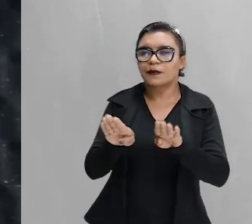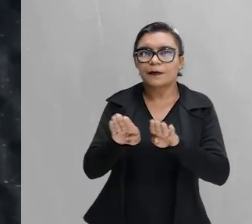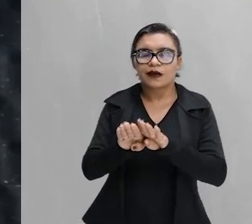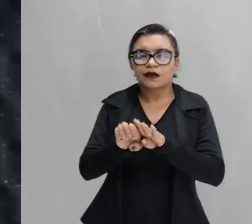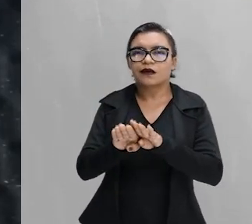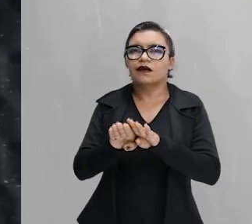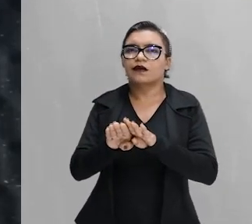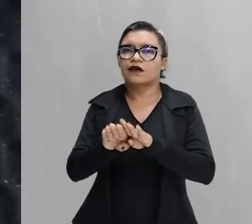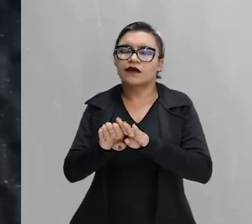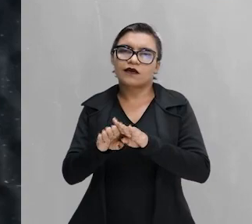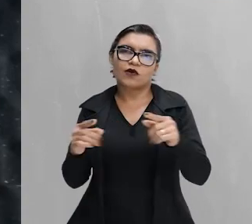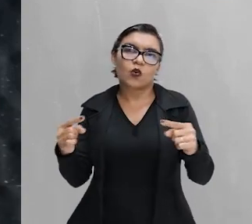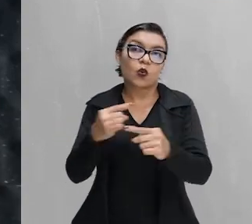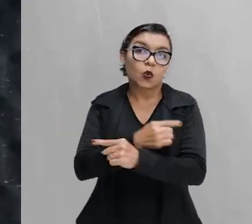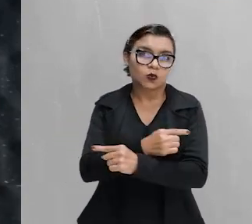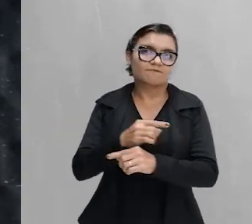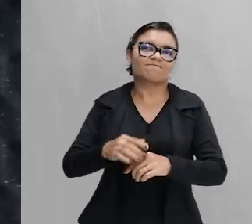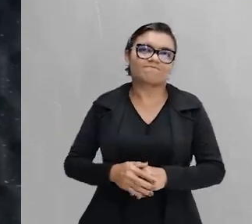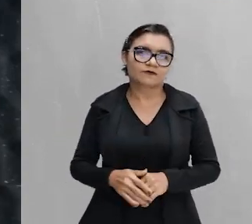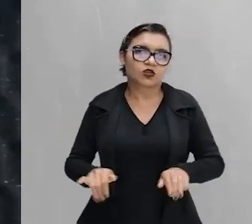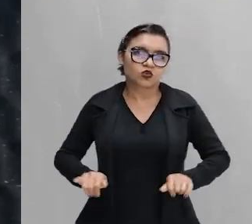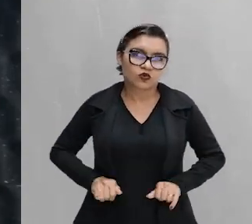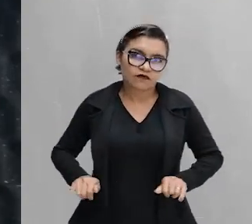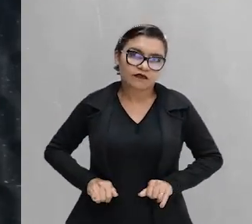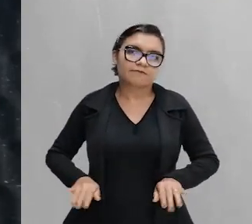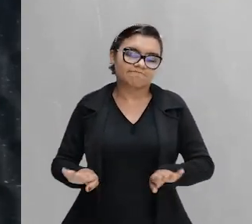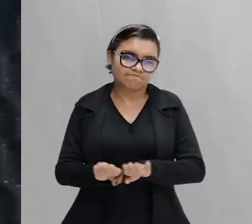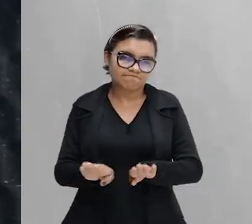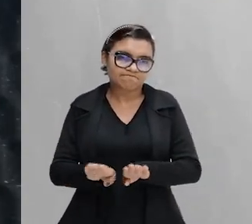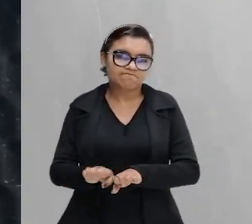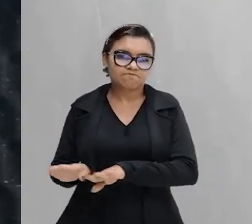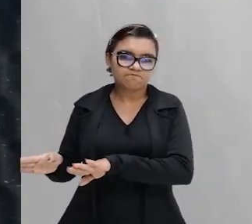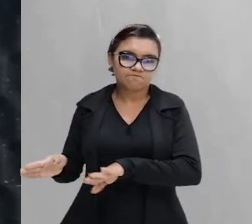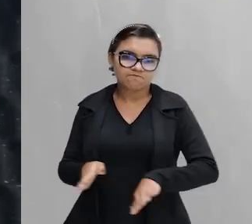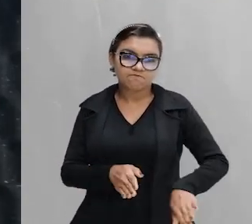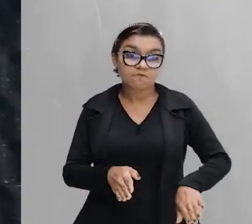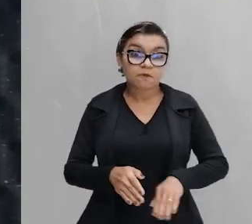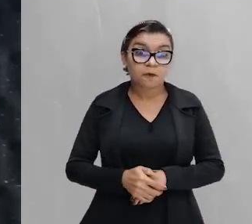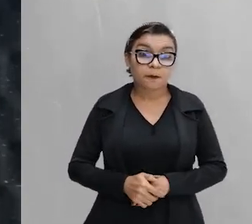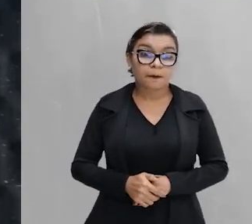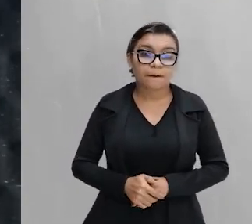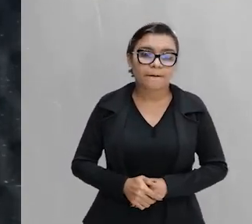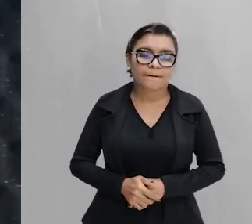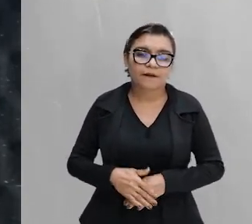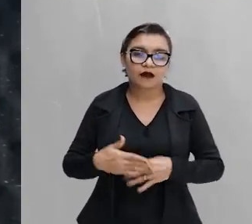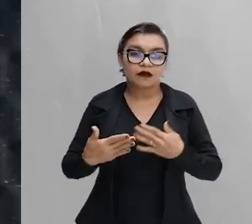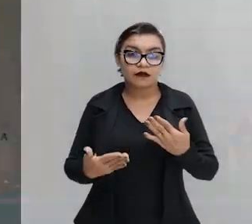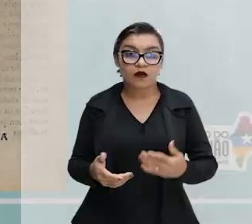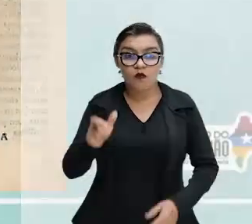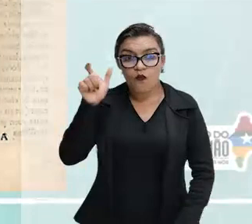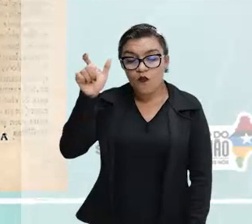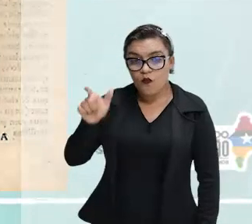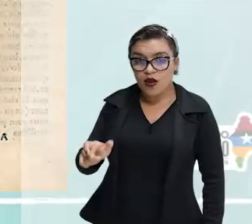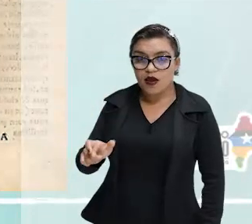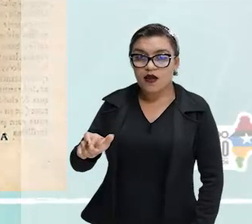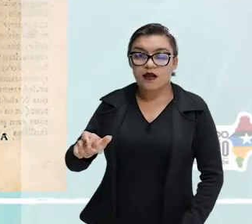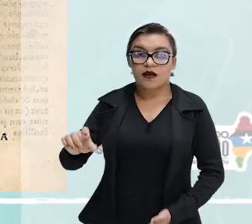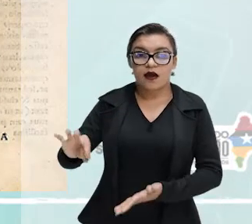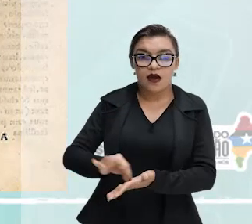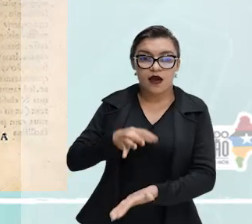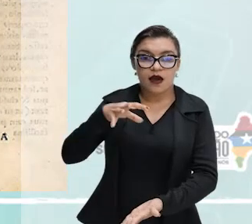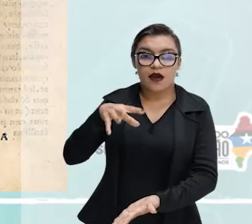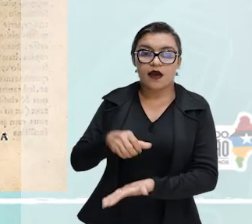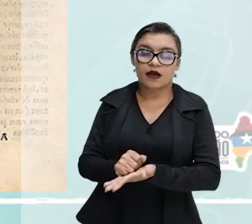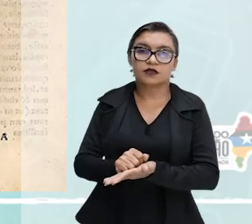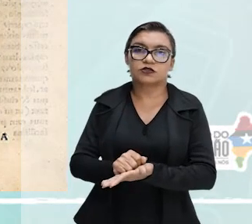com a Inquisição, né? Bom, então Copérnico ele registrou suas ideias num livro,